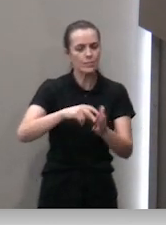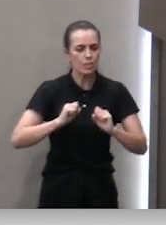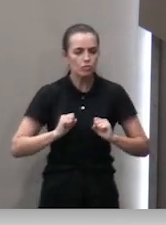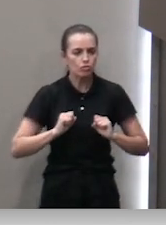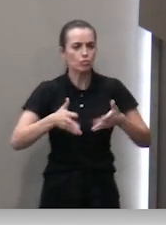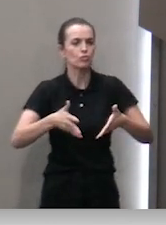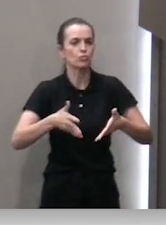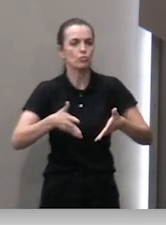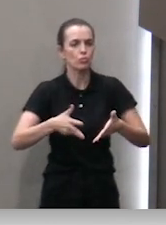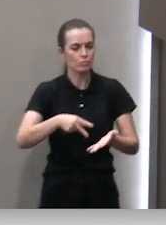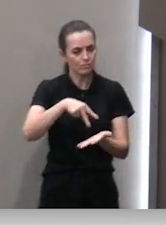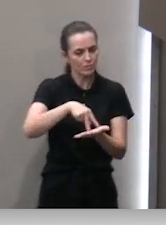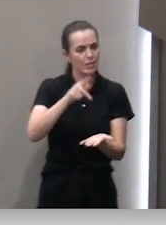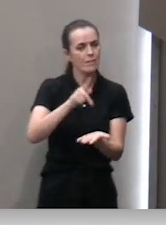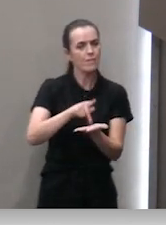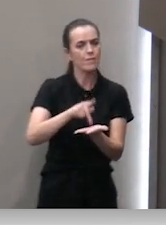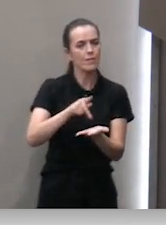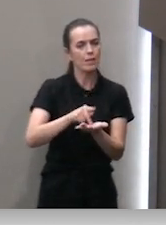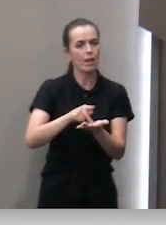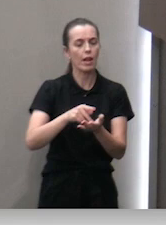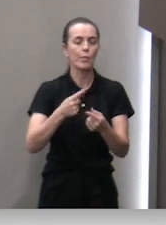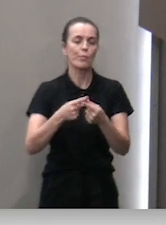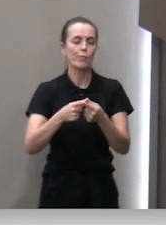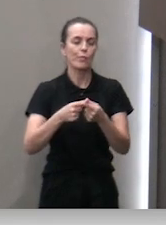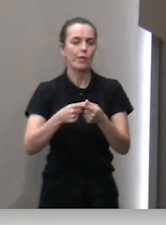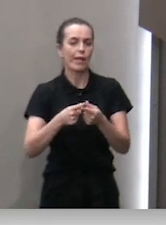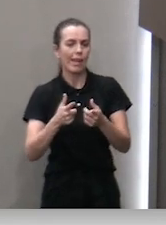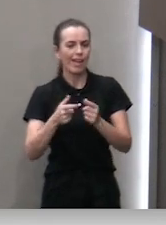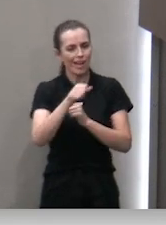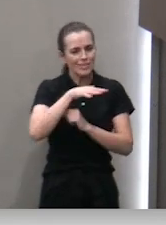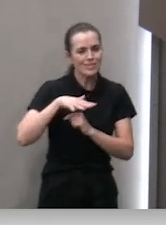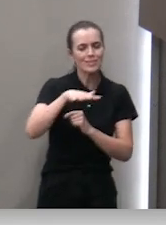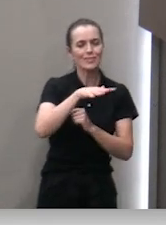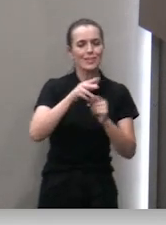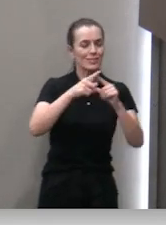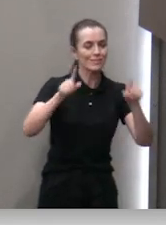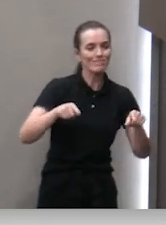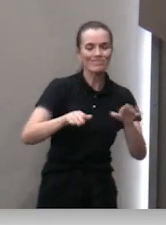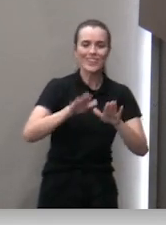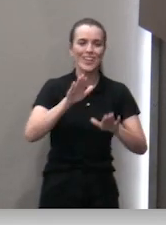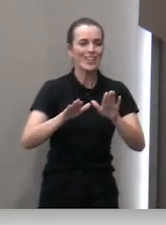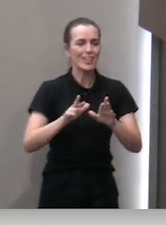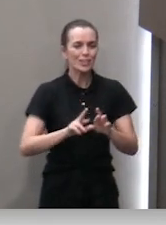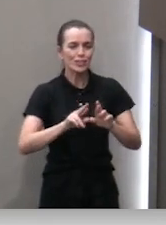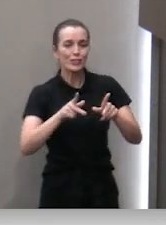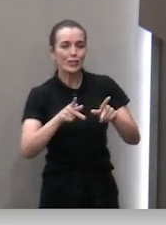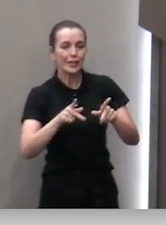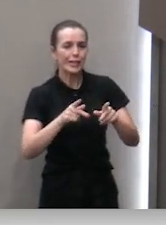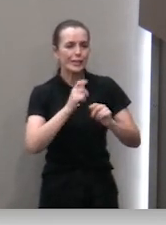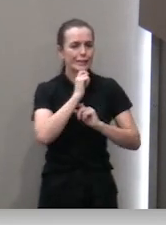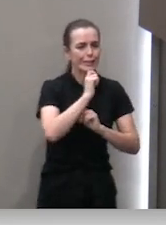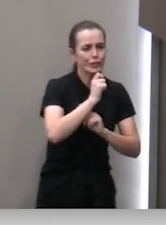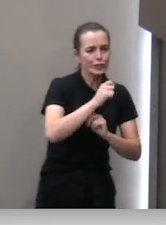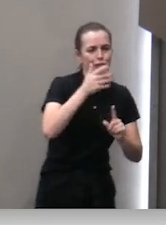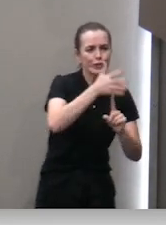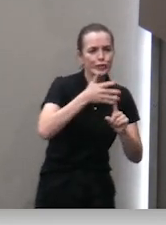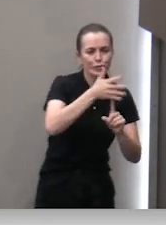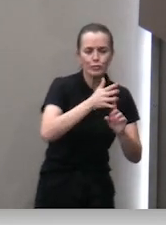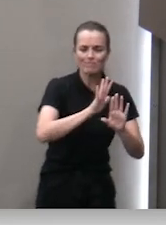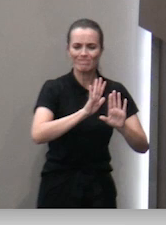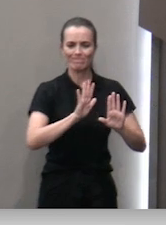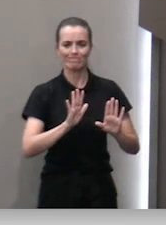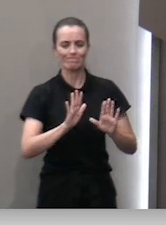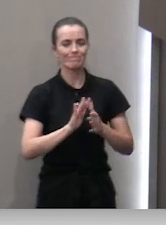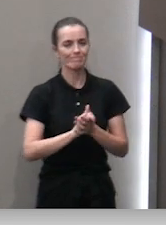demonstrem, pois a realidade do servidor não cabe nos discursos que temos escutado. Nesse momento,